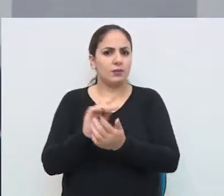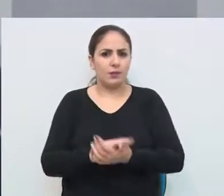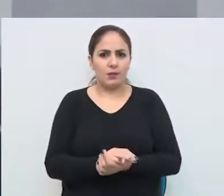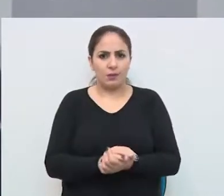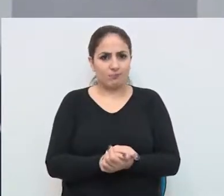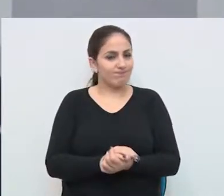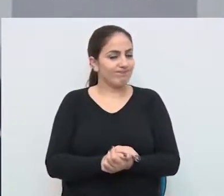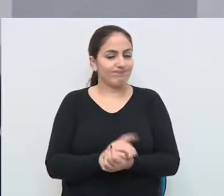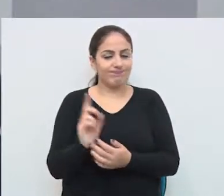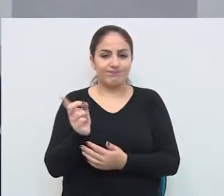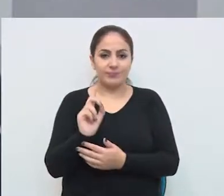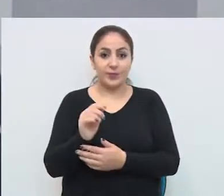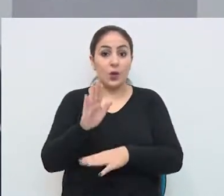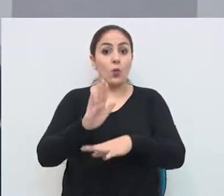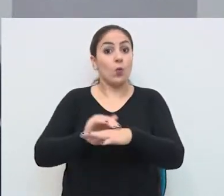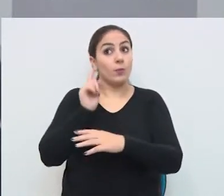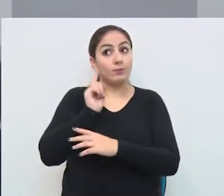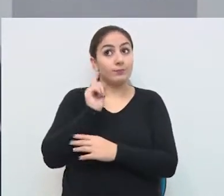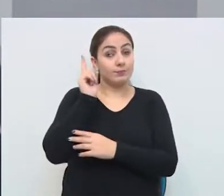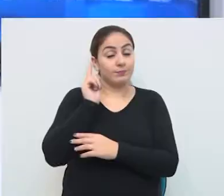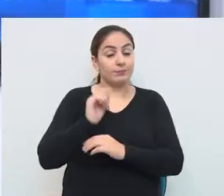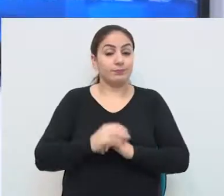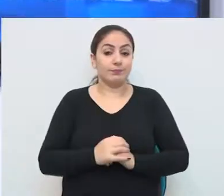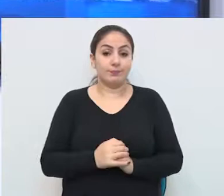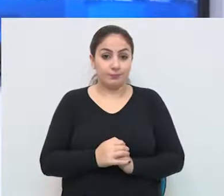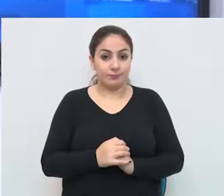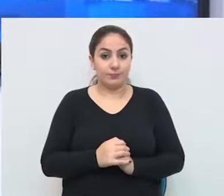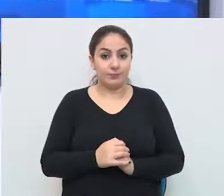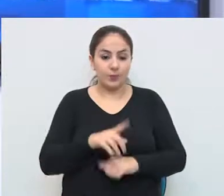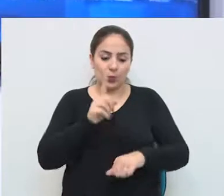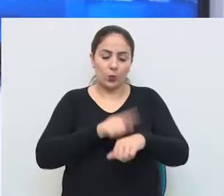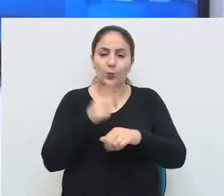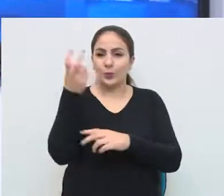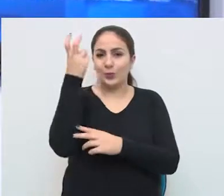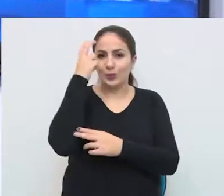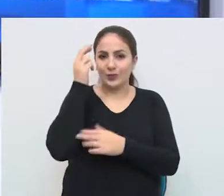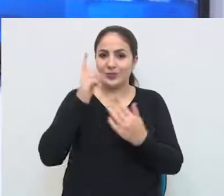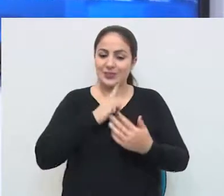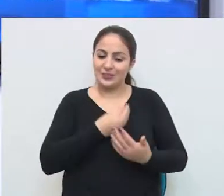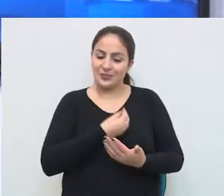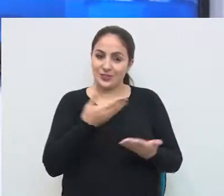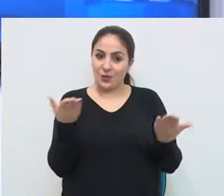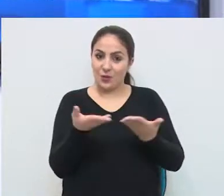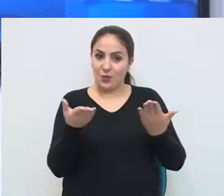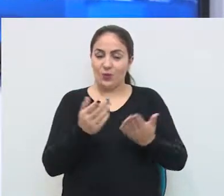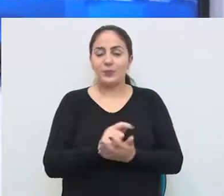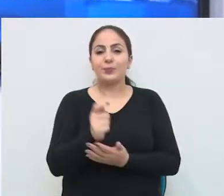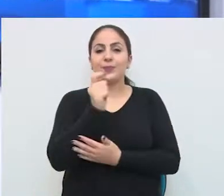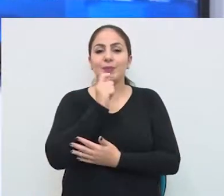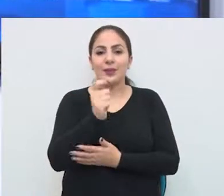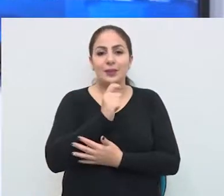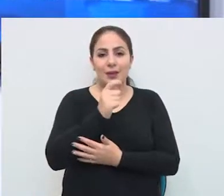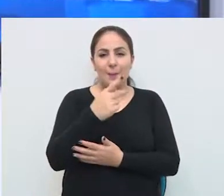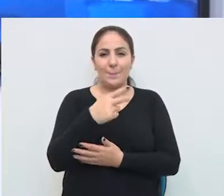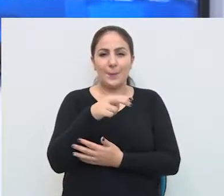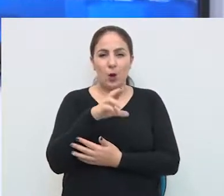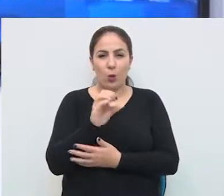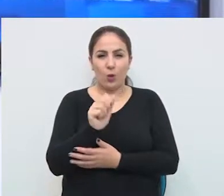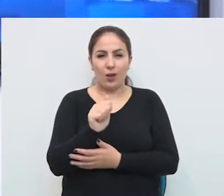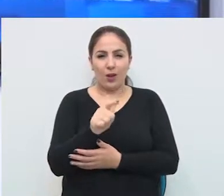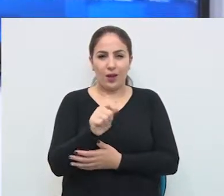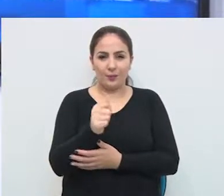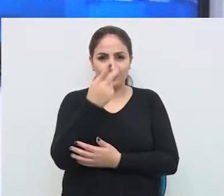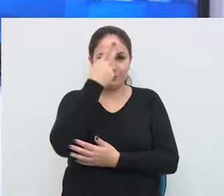gerente, isso é culpa lá de cima. No Momento Cultural que vai ao ar hoje, a jornalista Paula